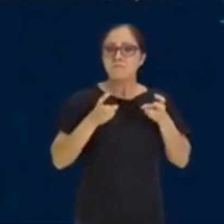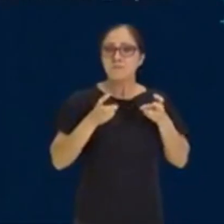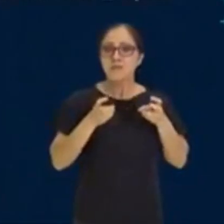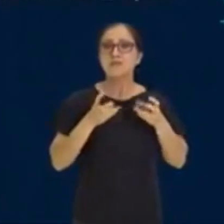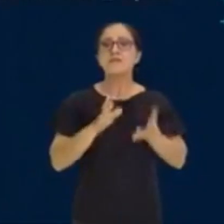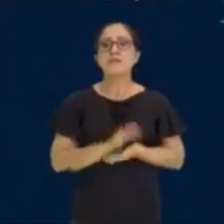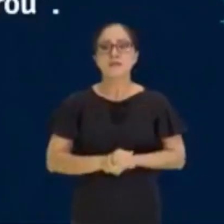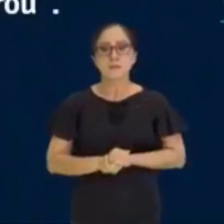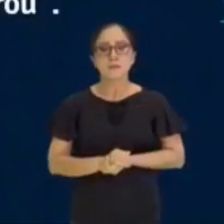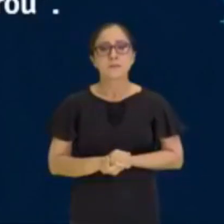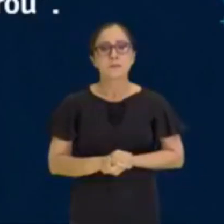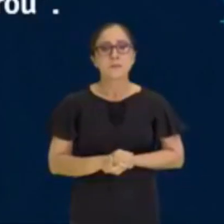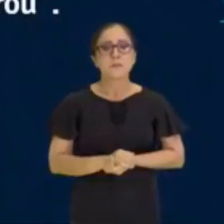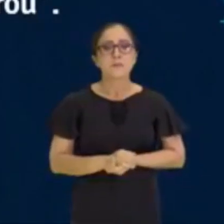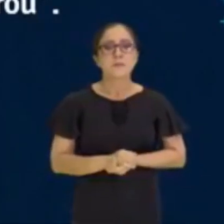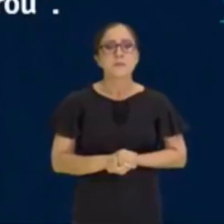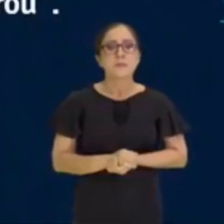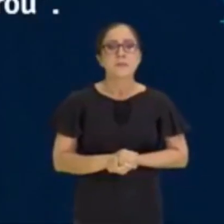pouquinho.